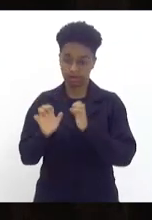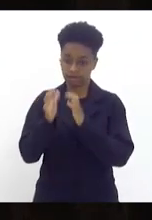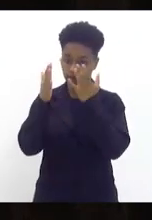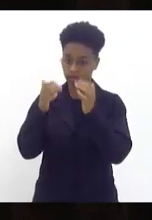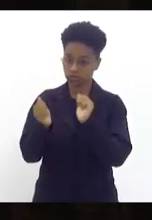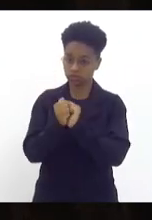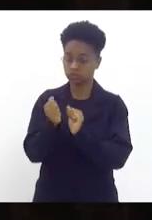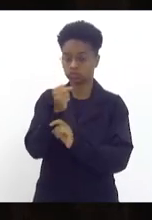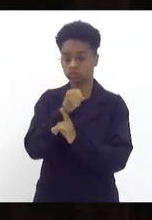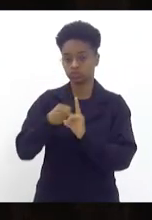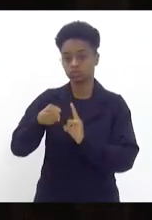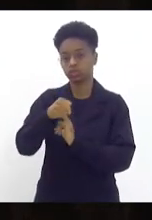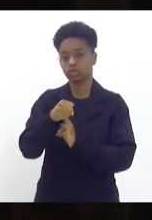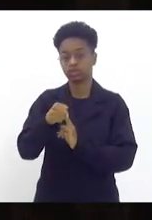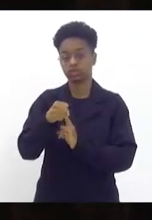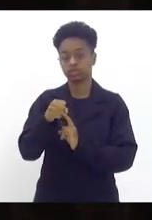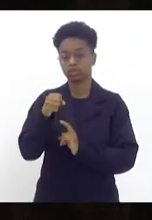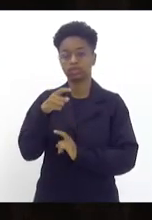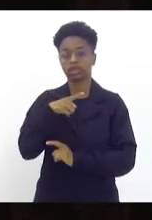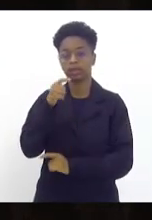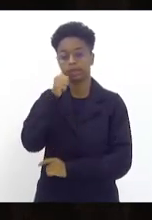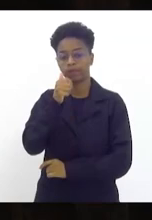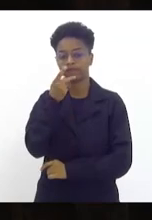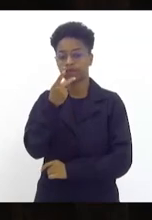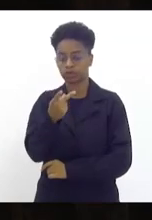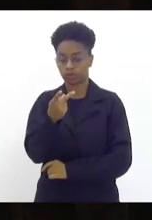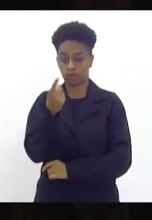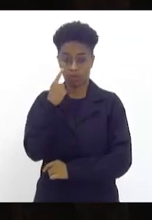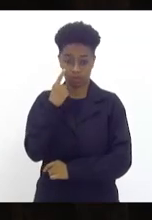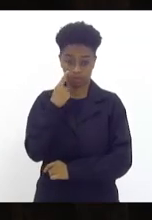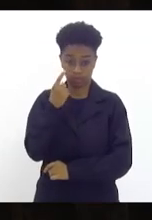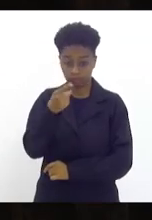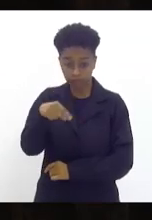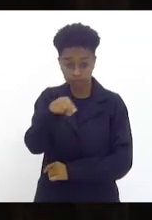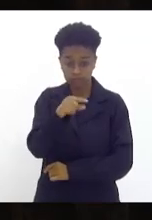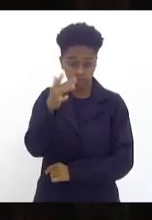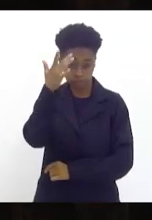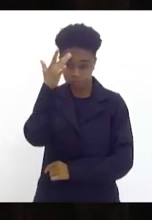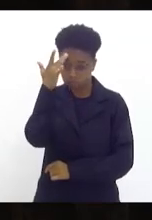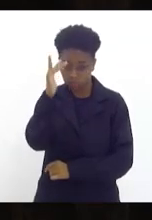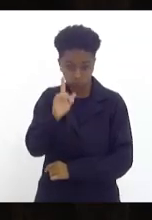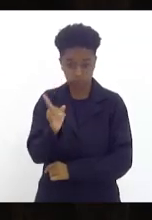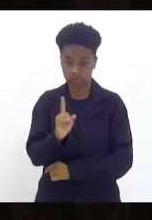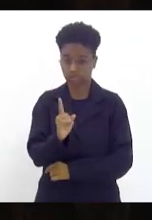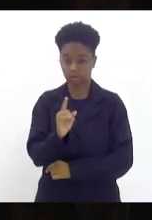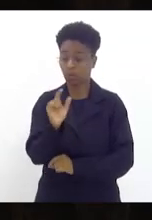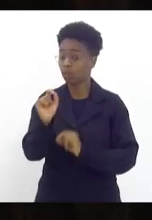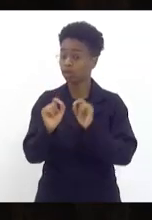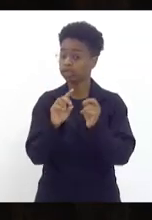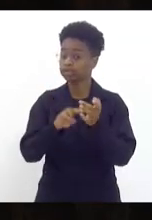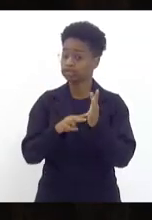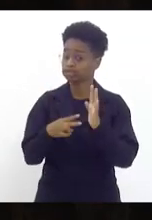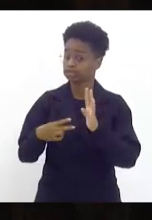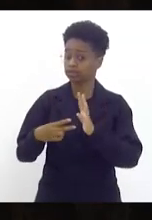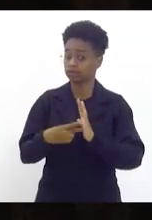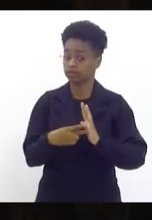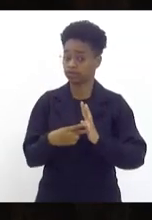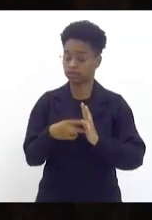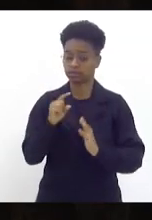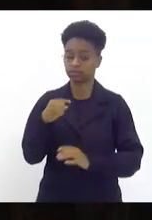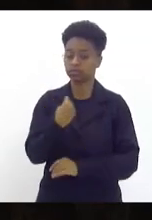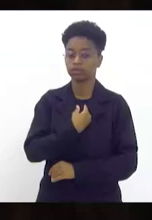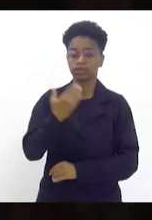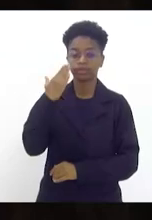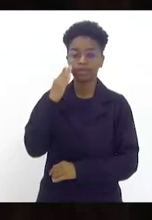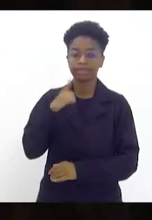que uma senhora falou assim, olha, vocês não têm noção do que significa para nós saber que